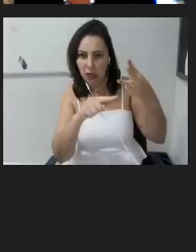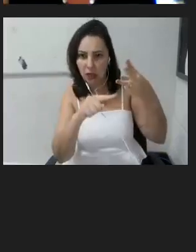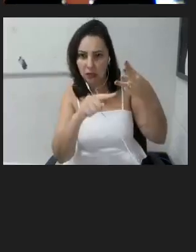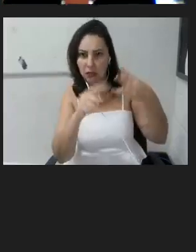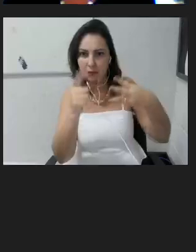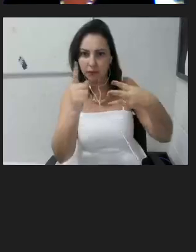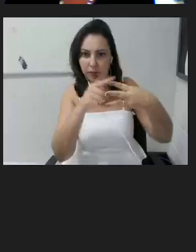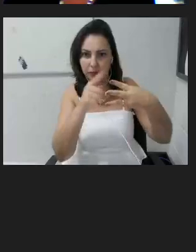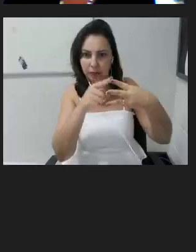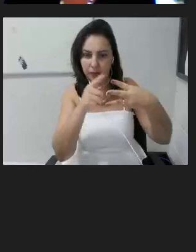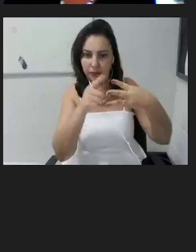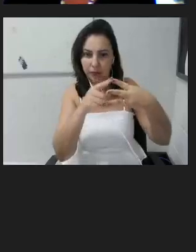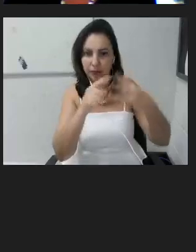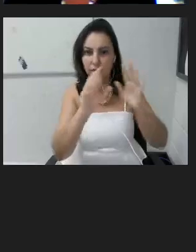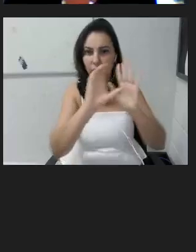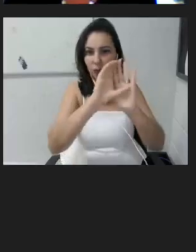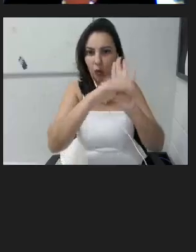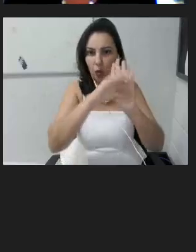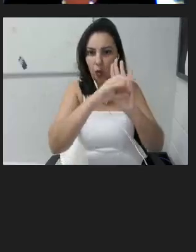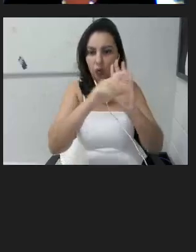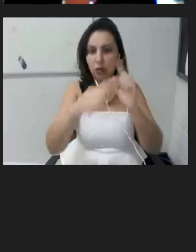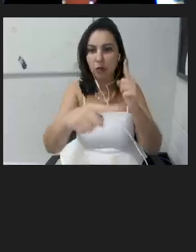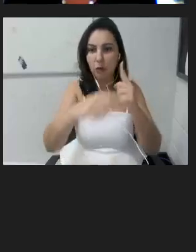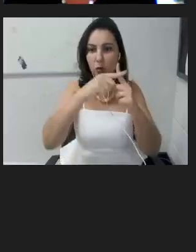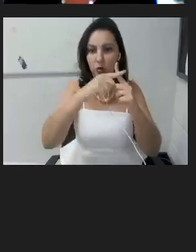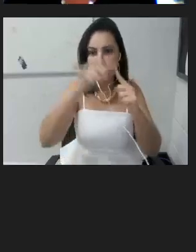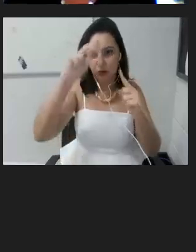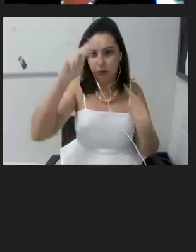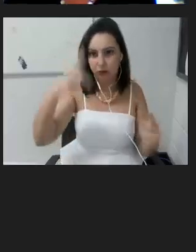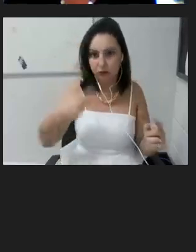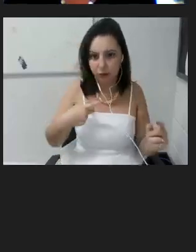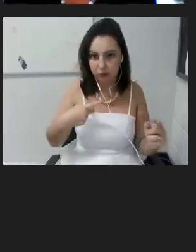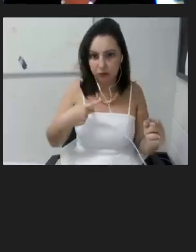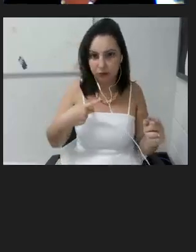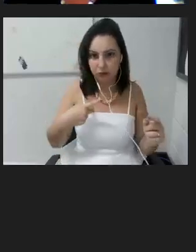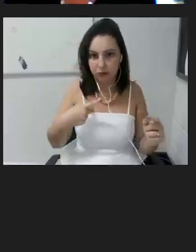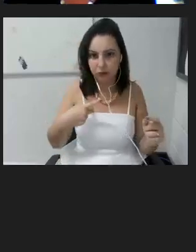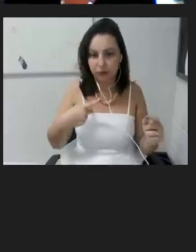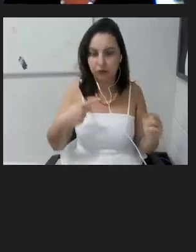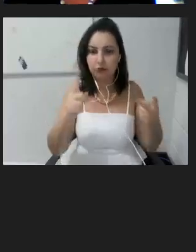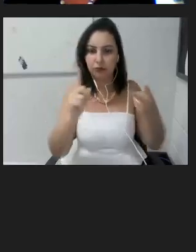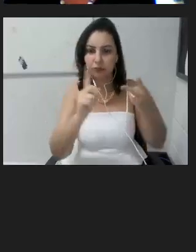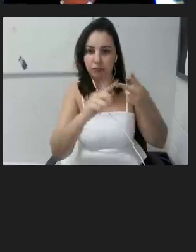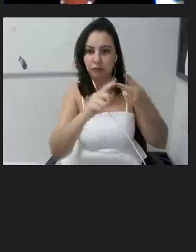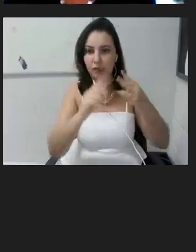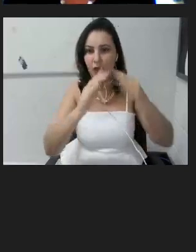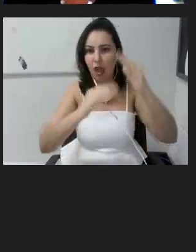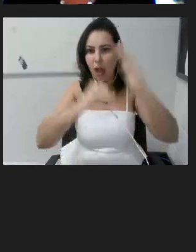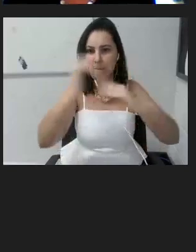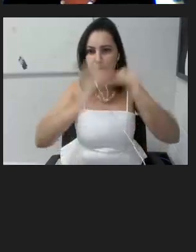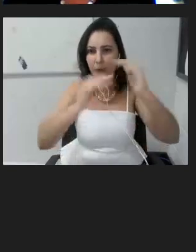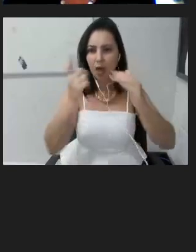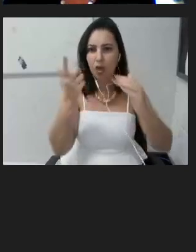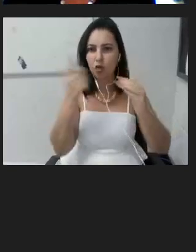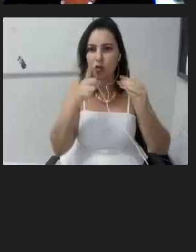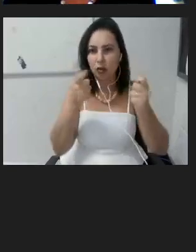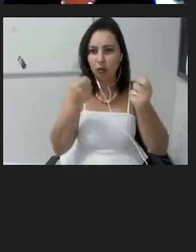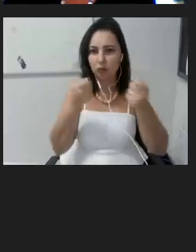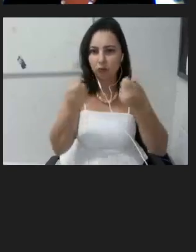o conceito positivo sobre si. A habilidade de lidar com seus pensamentos e